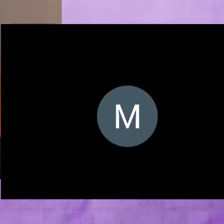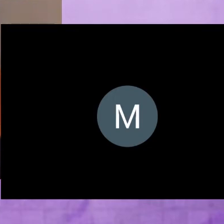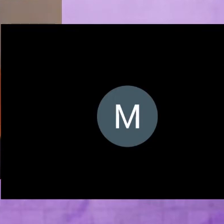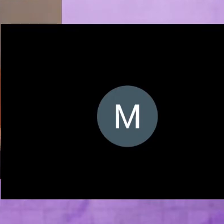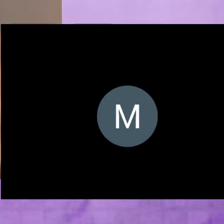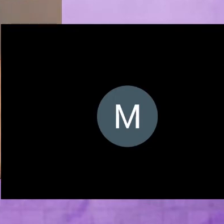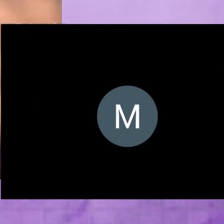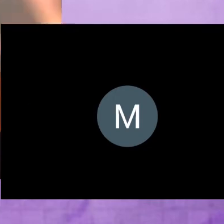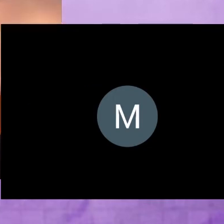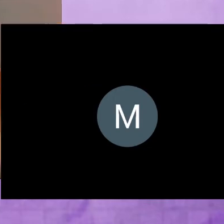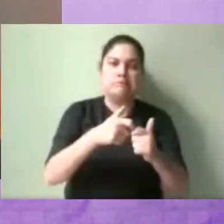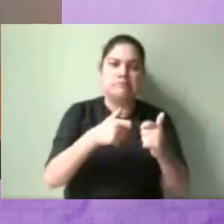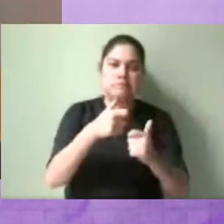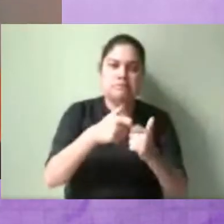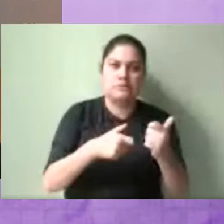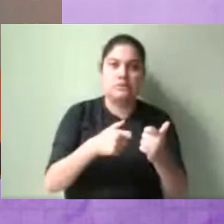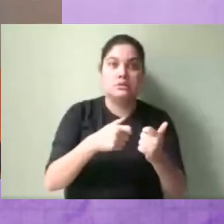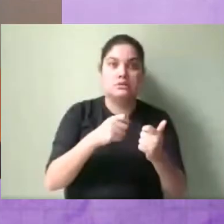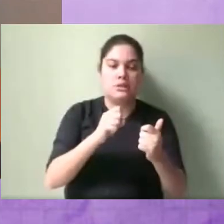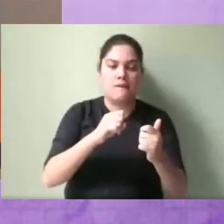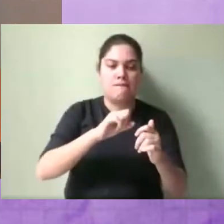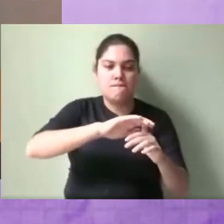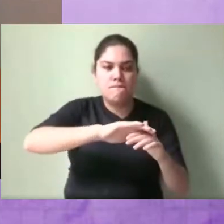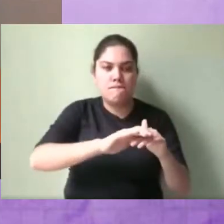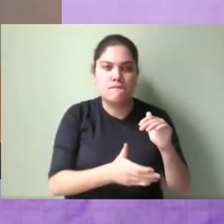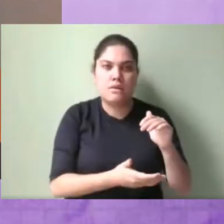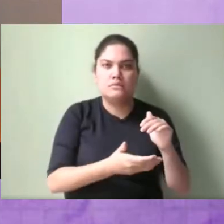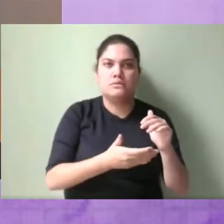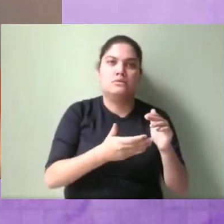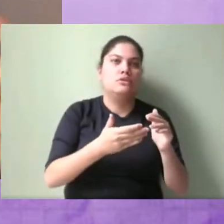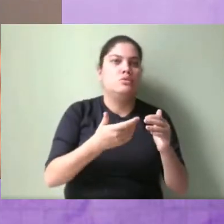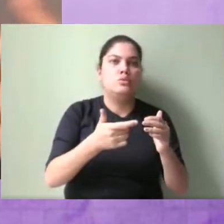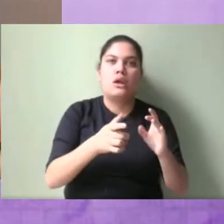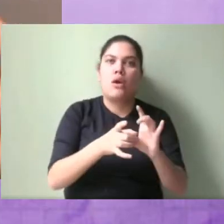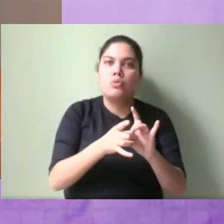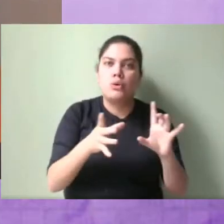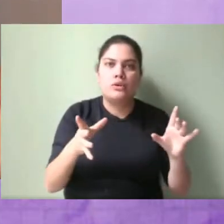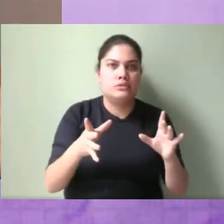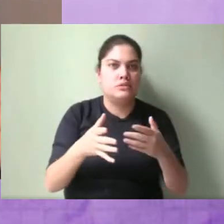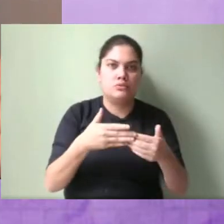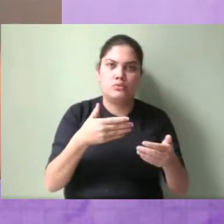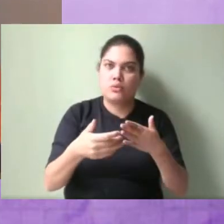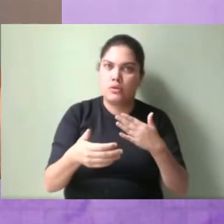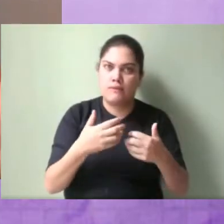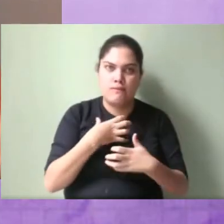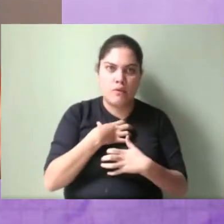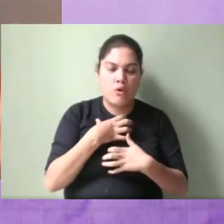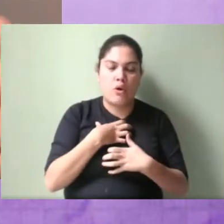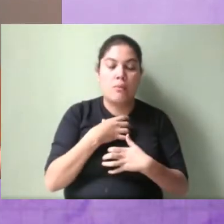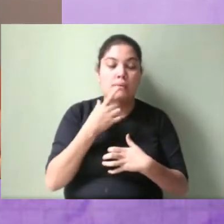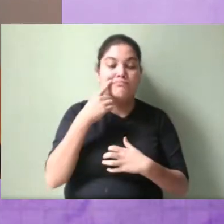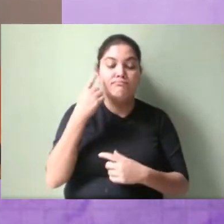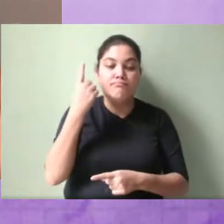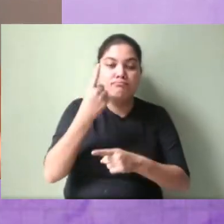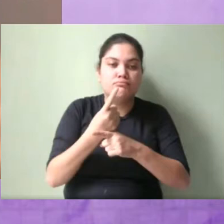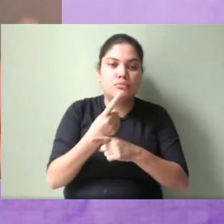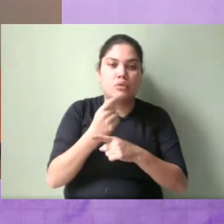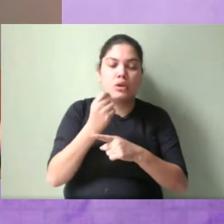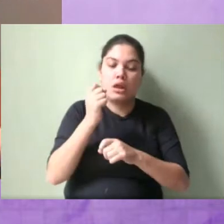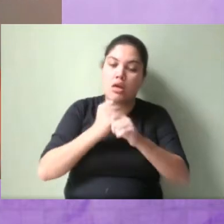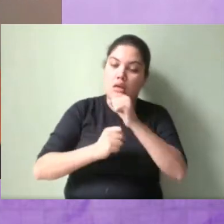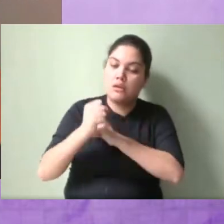homens tem, mais ou menos clara, né? Aí, por último, abuso sexual é quando há conjunção carnal